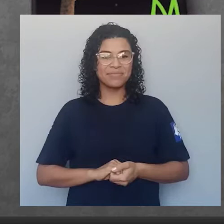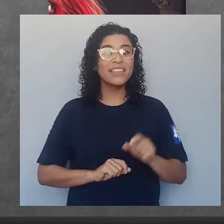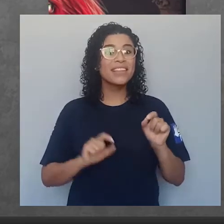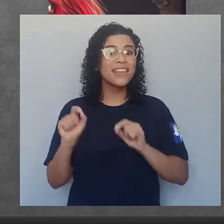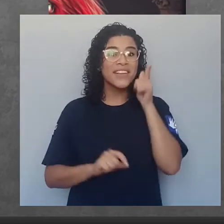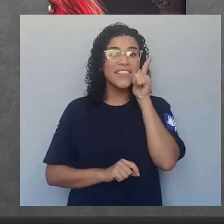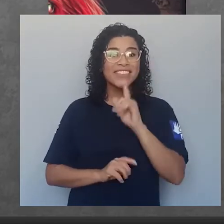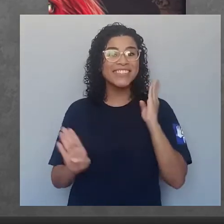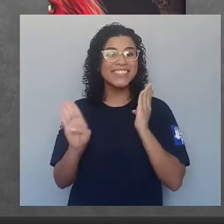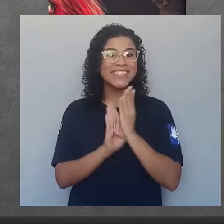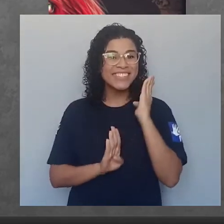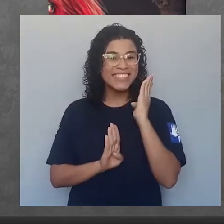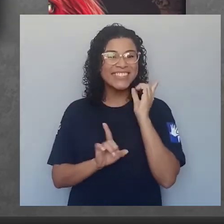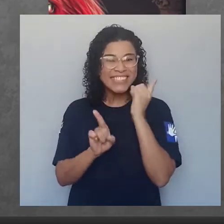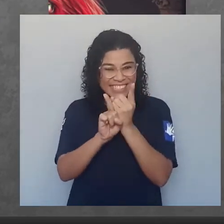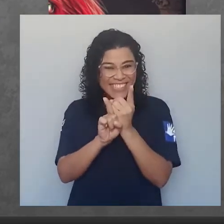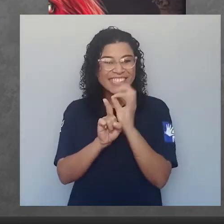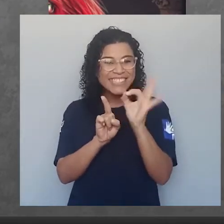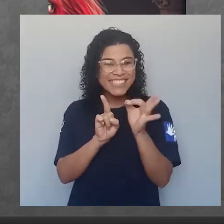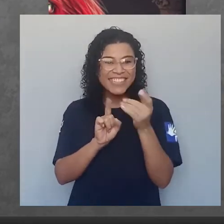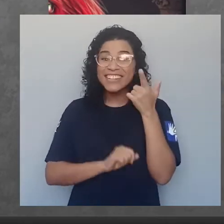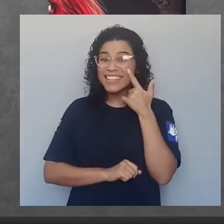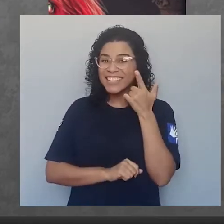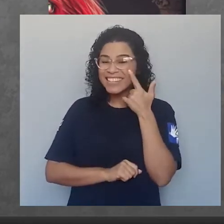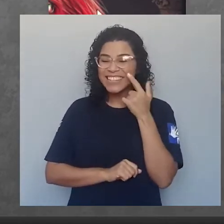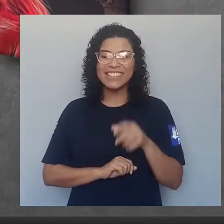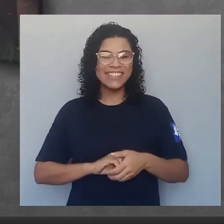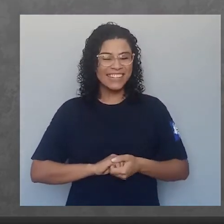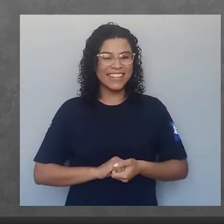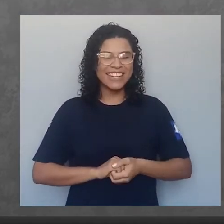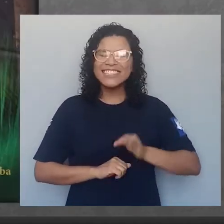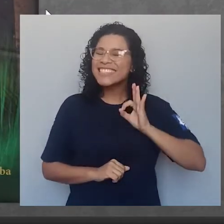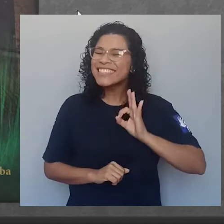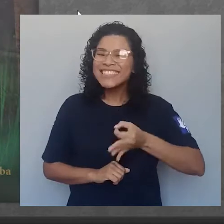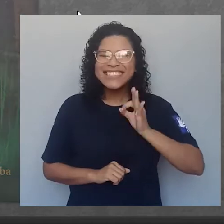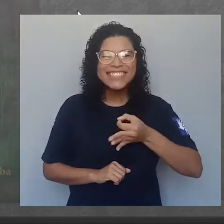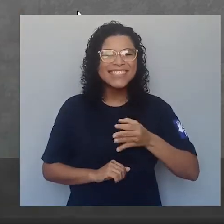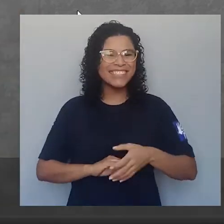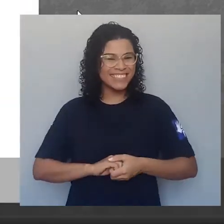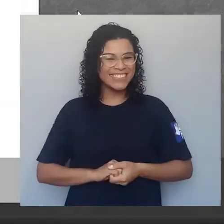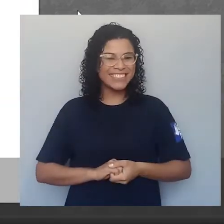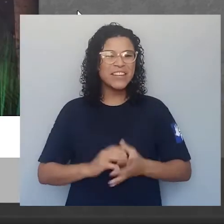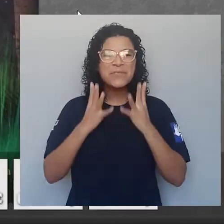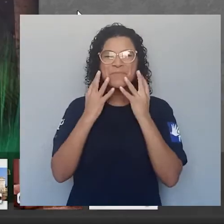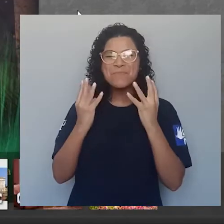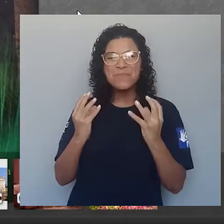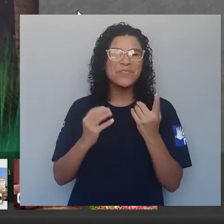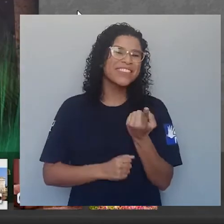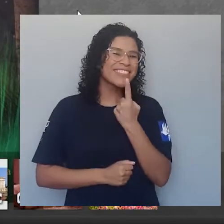quem consegue descobrir? Vamos lá! Isso mesmo!